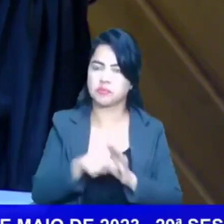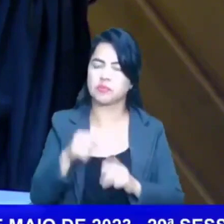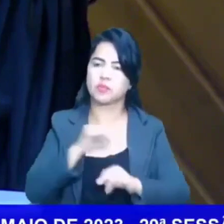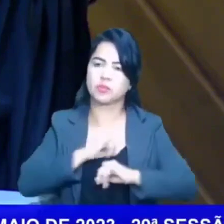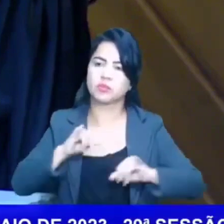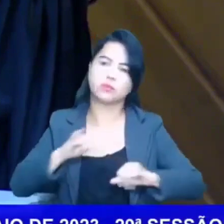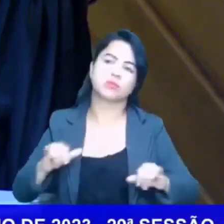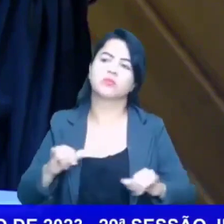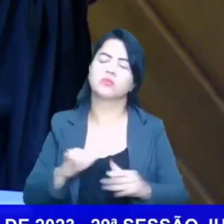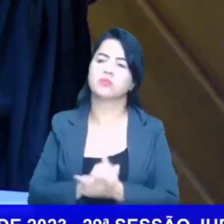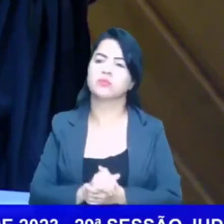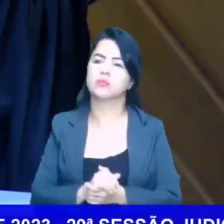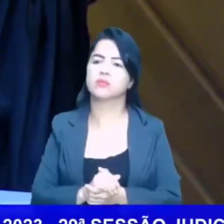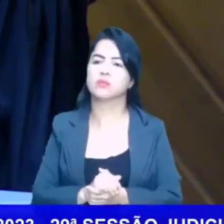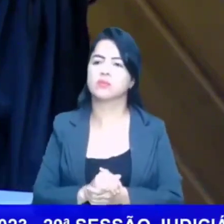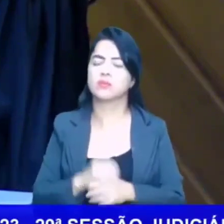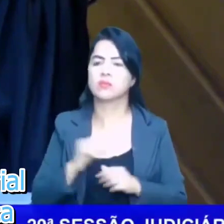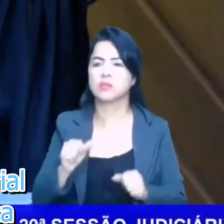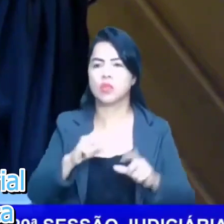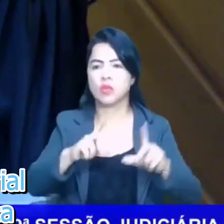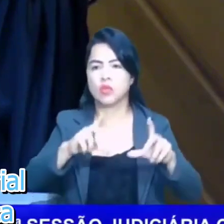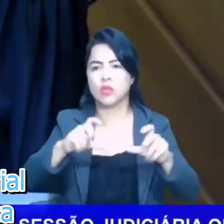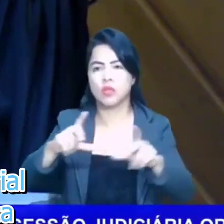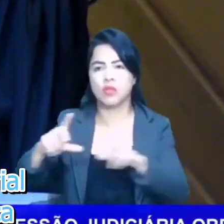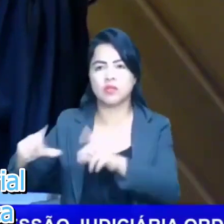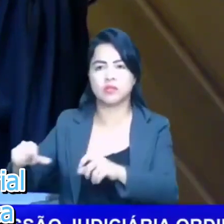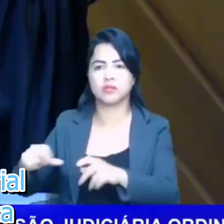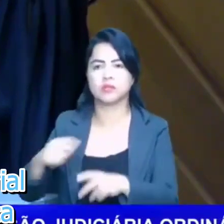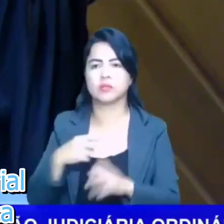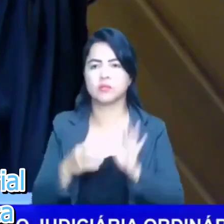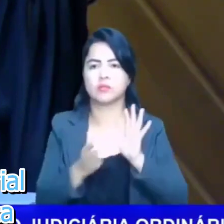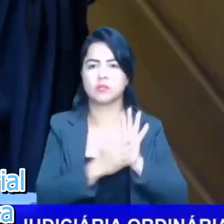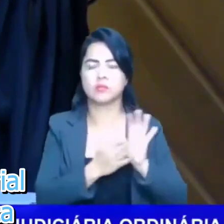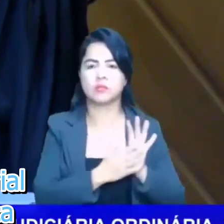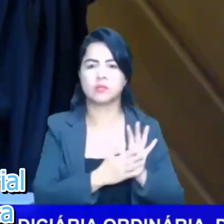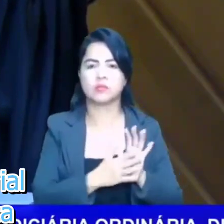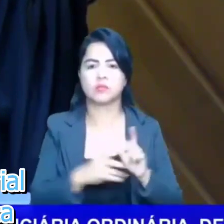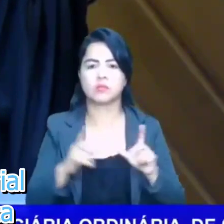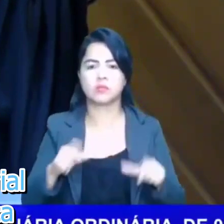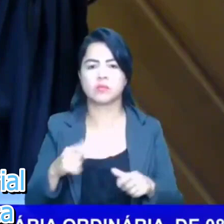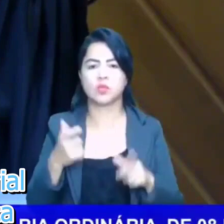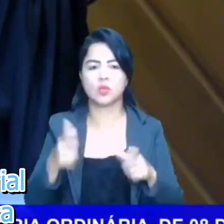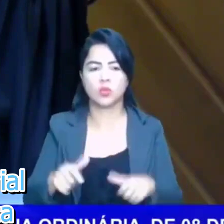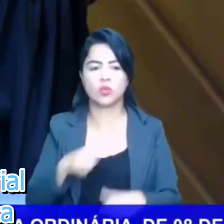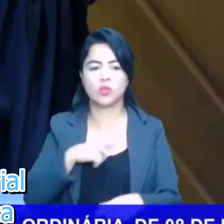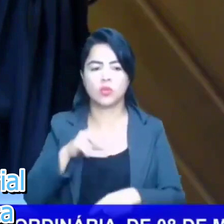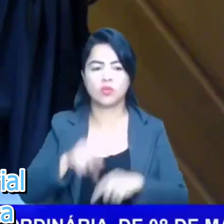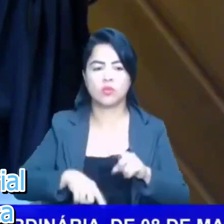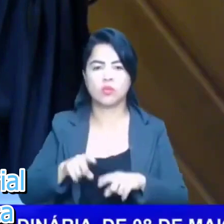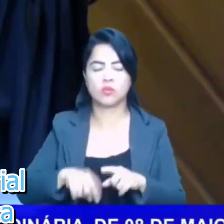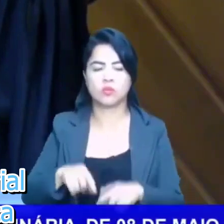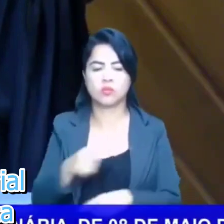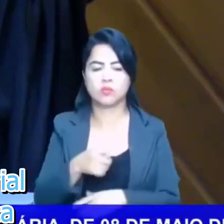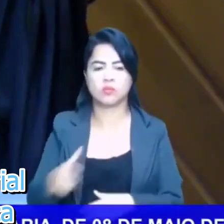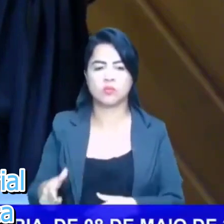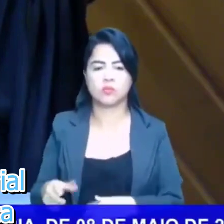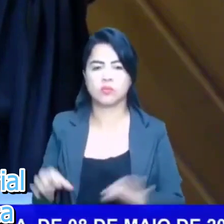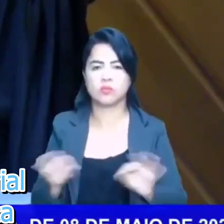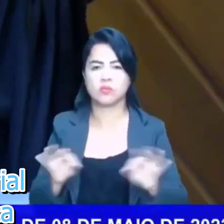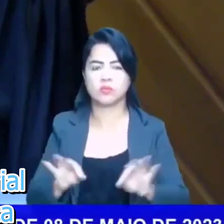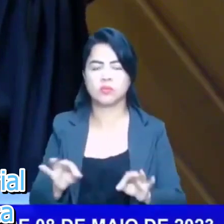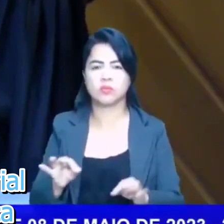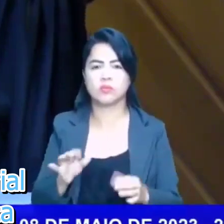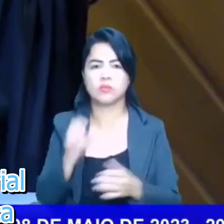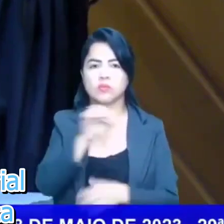Pontua para que as fotos não comprovam o local e de onde o material foi registrado, não constam nas imagens